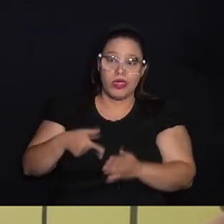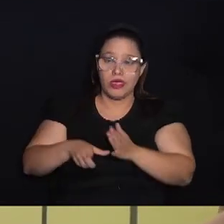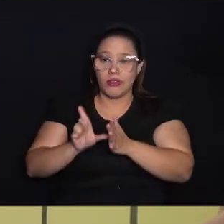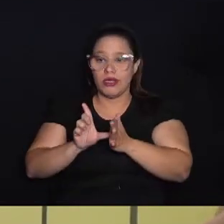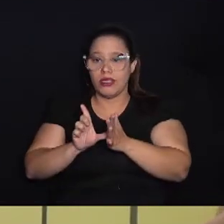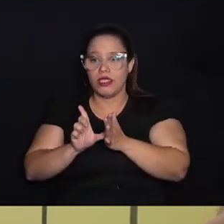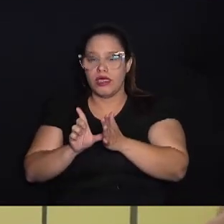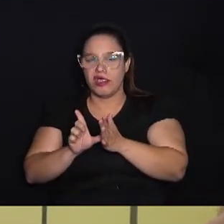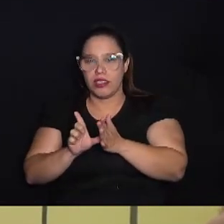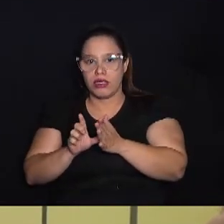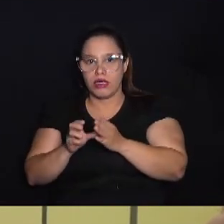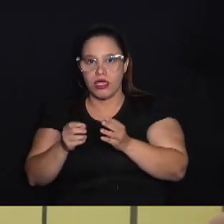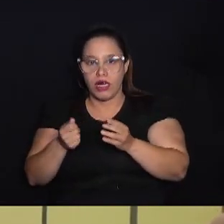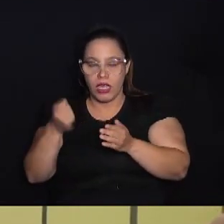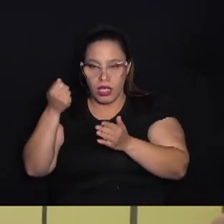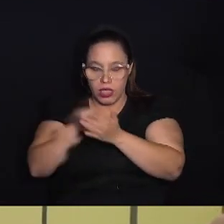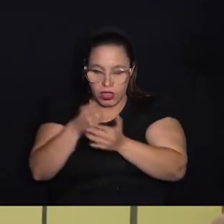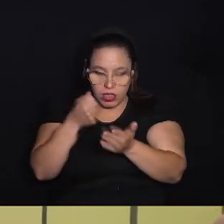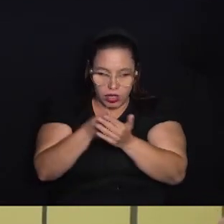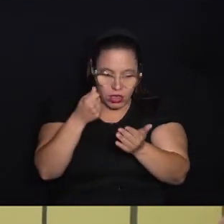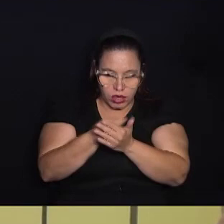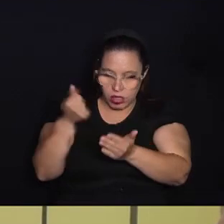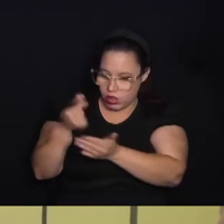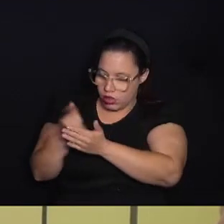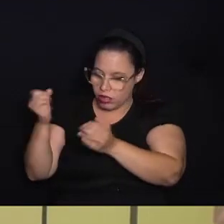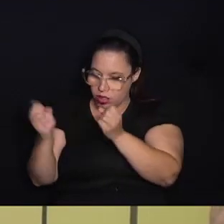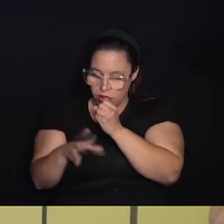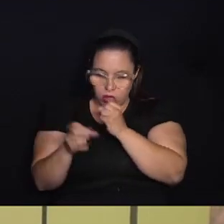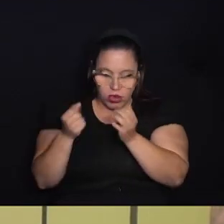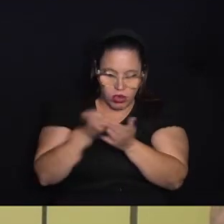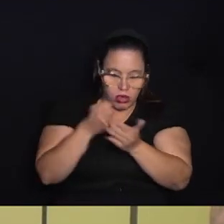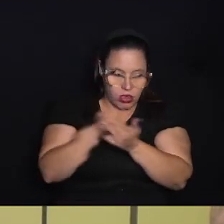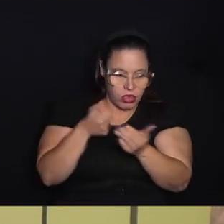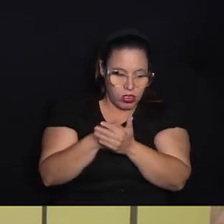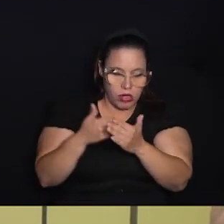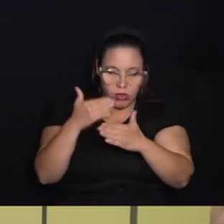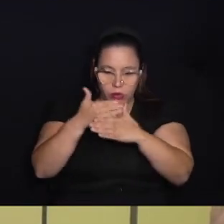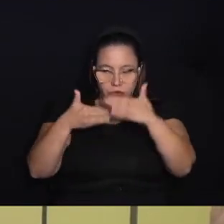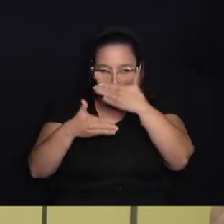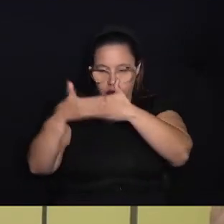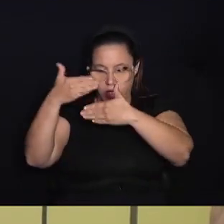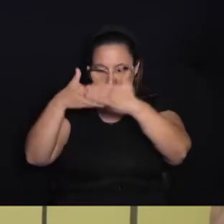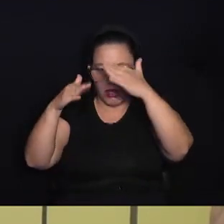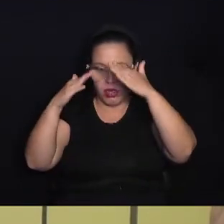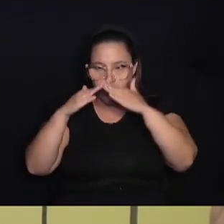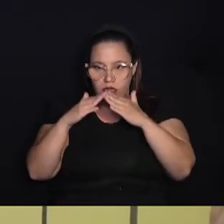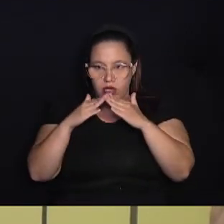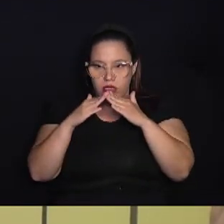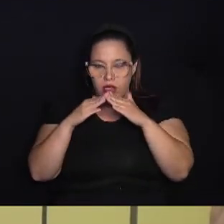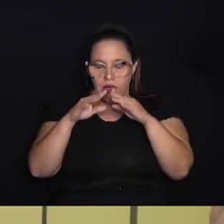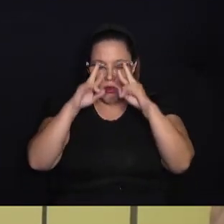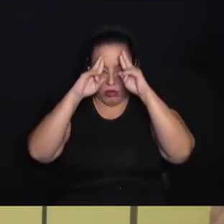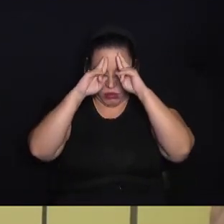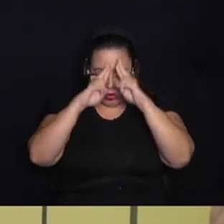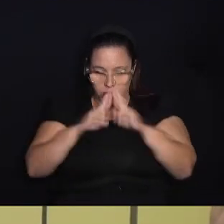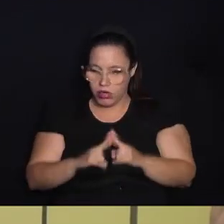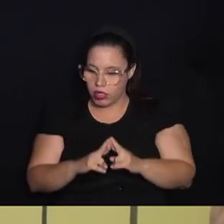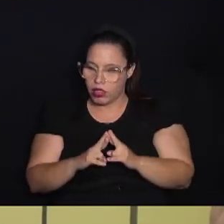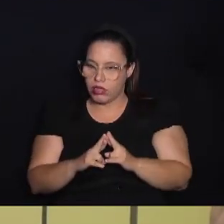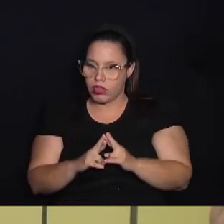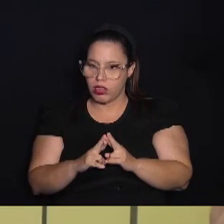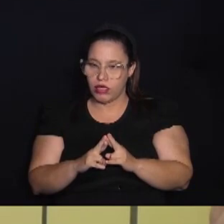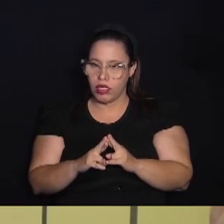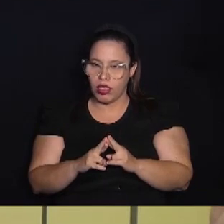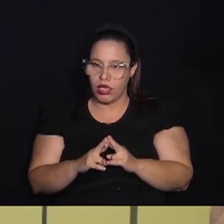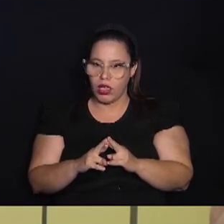mas ele levantou fundos para poder construir a a igreja de São Benedito então ele foi muito respeitado no período também da febre